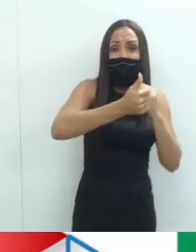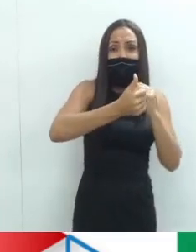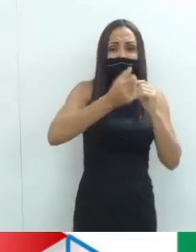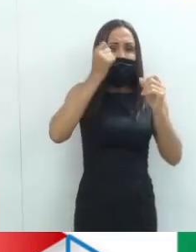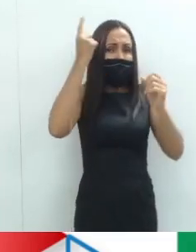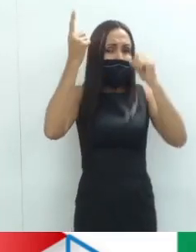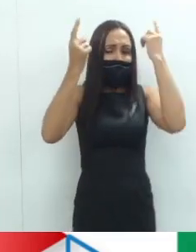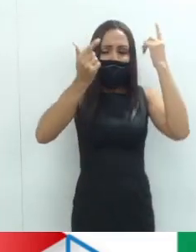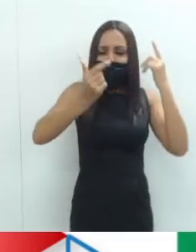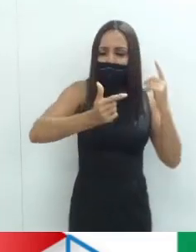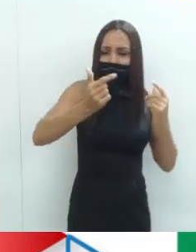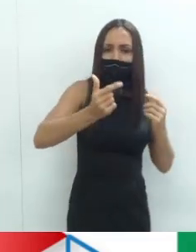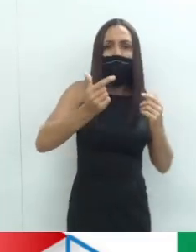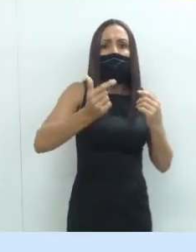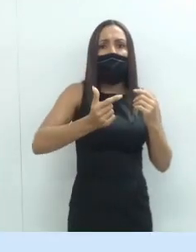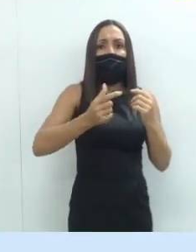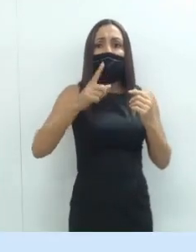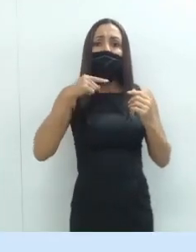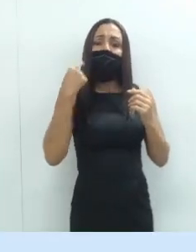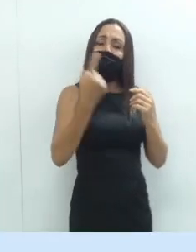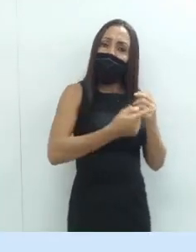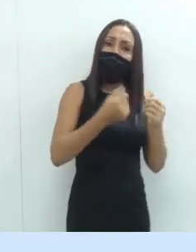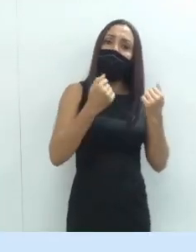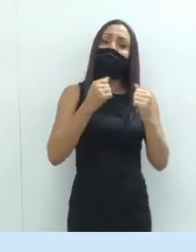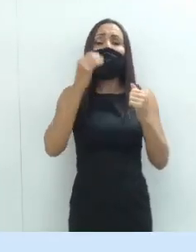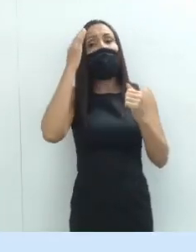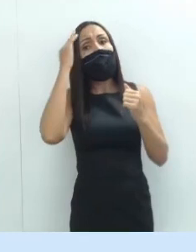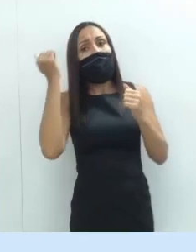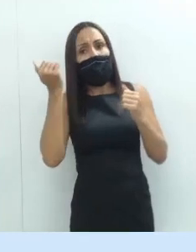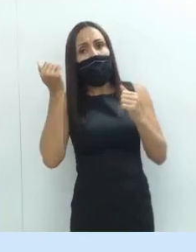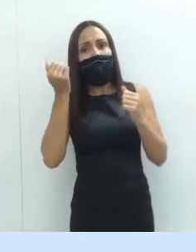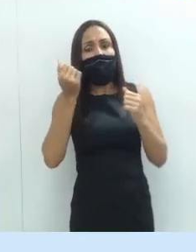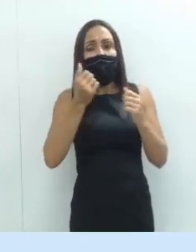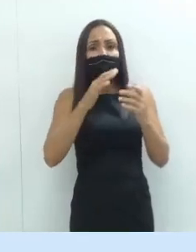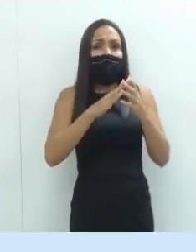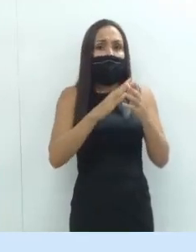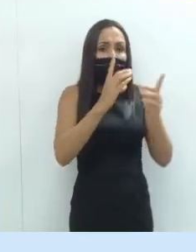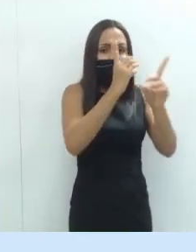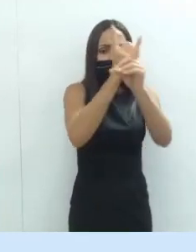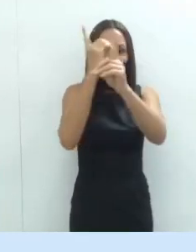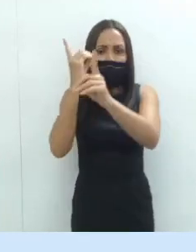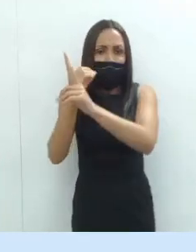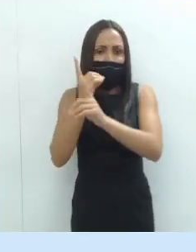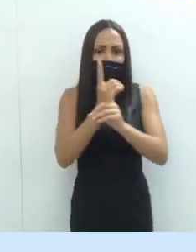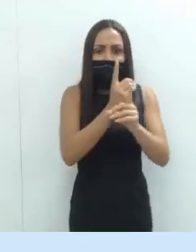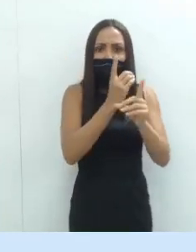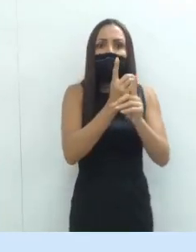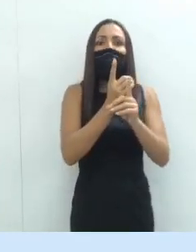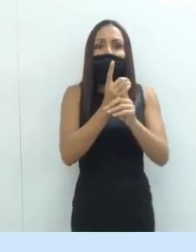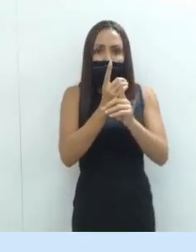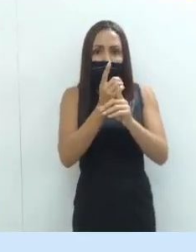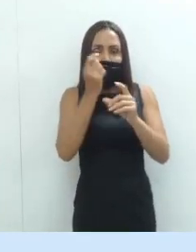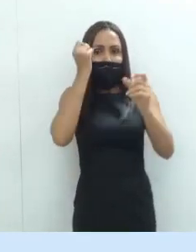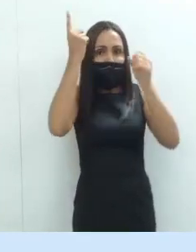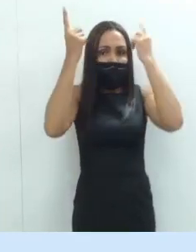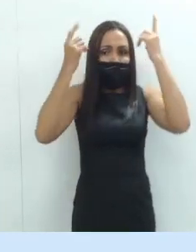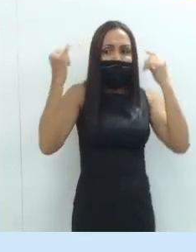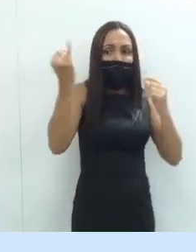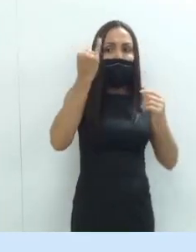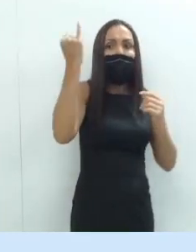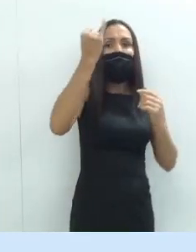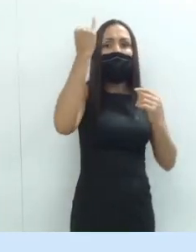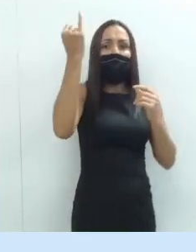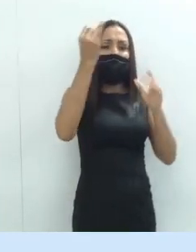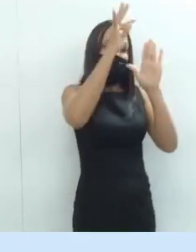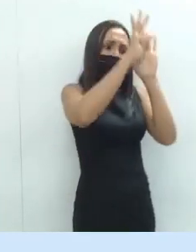não é verdade? E nós precisamos saber distinguir quais são as ideias principais e quais são as ideias secundárias